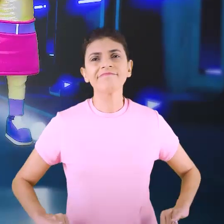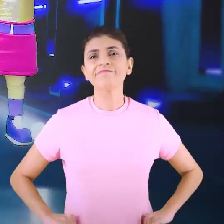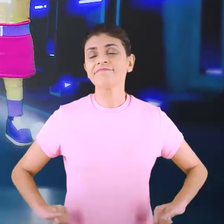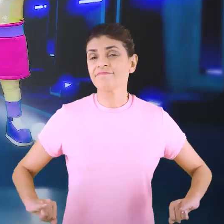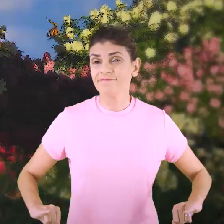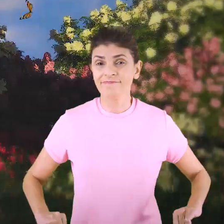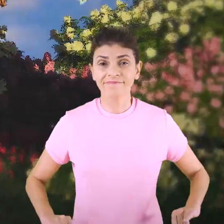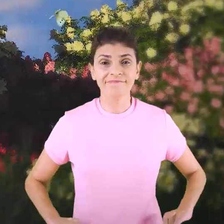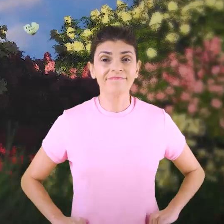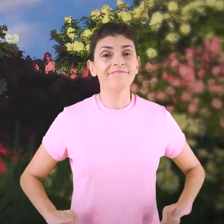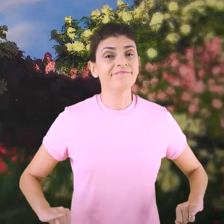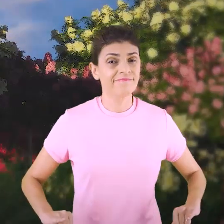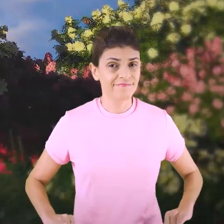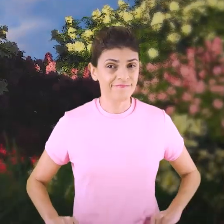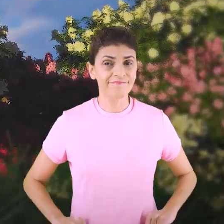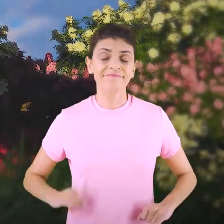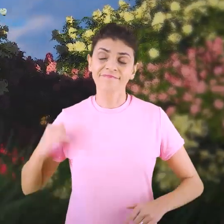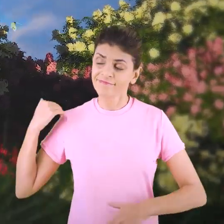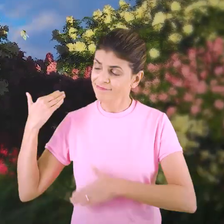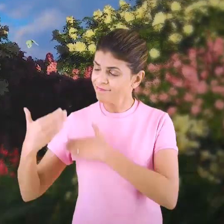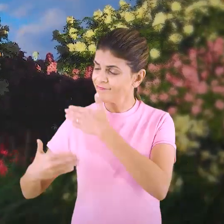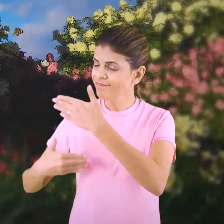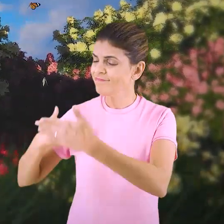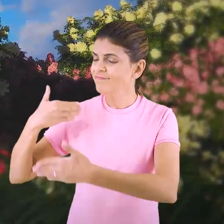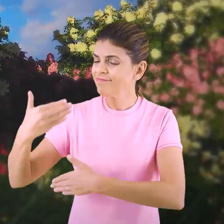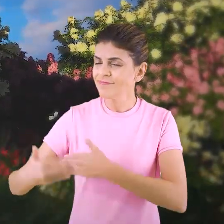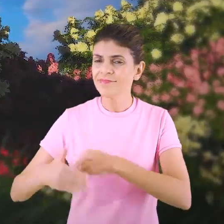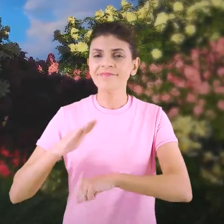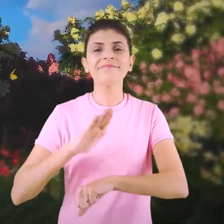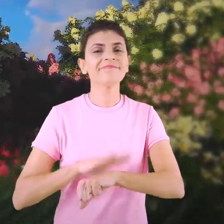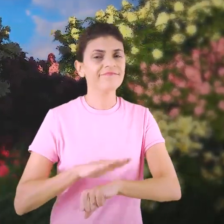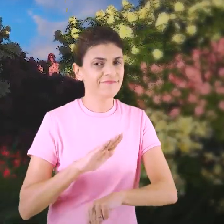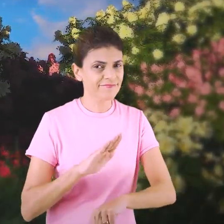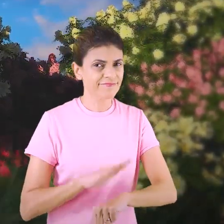sofrendo. O tempo vai mostrar